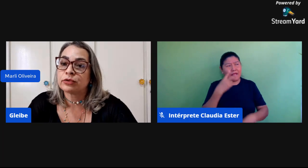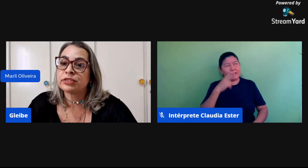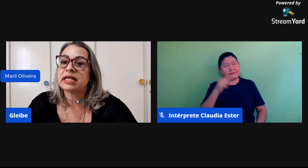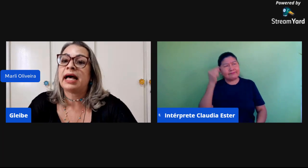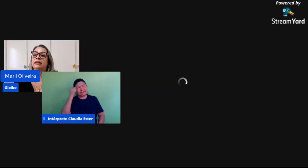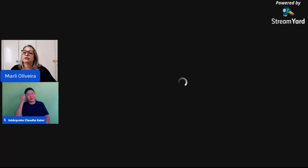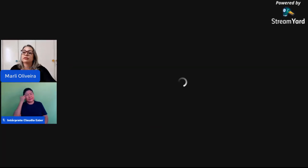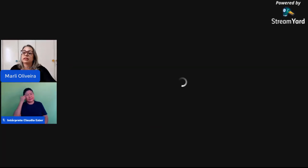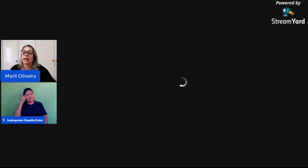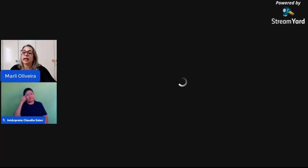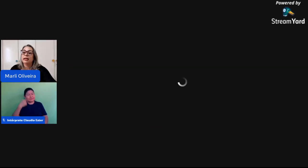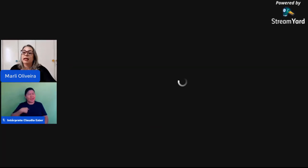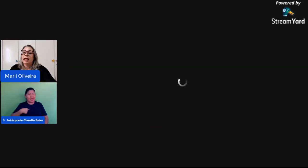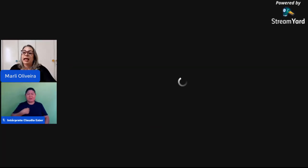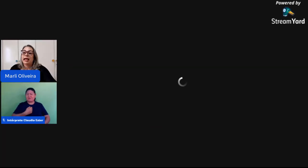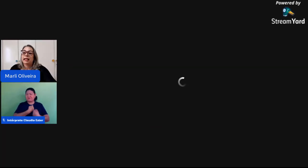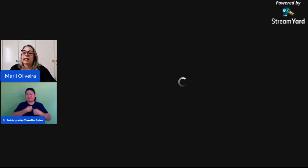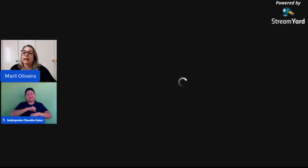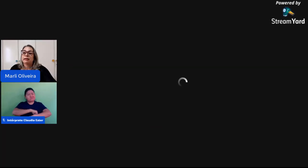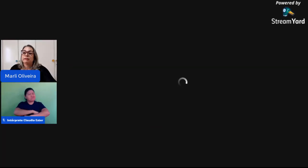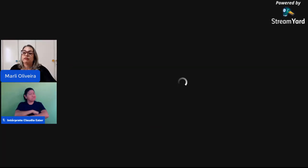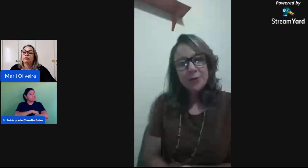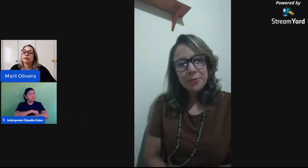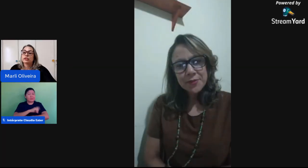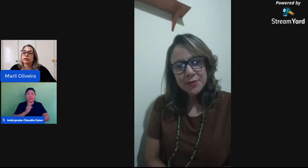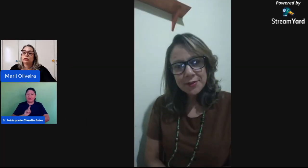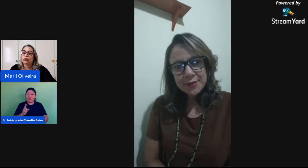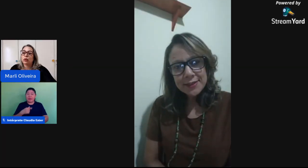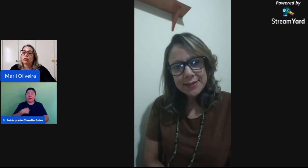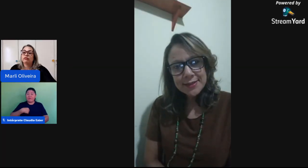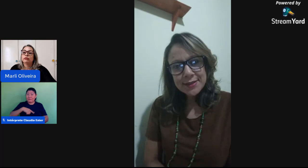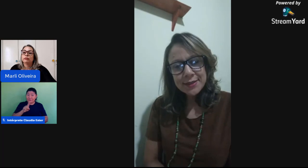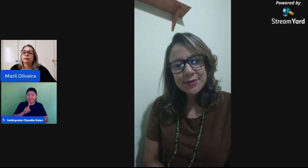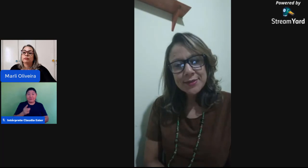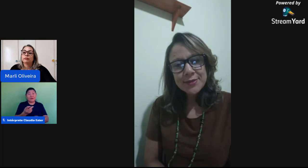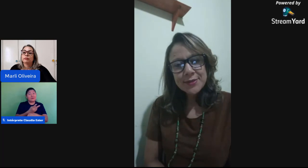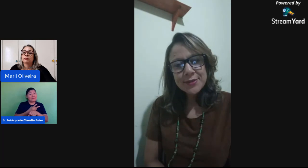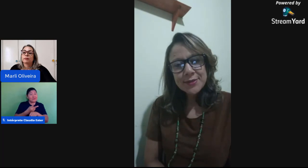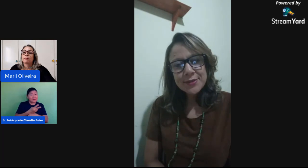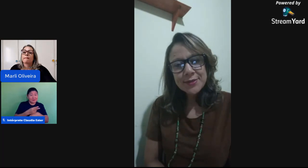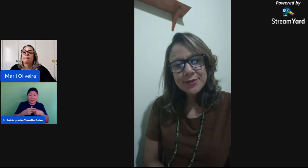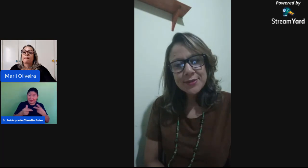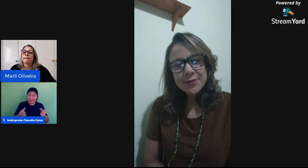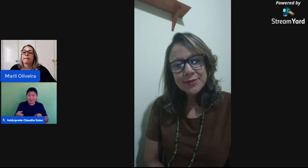de braços cruzados, né? Ela foi em busca do novo.